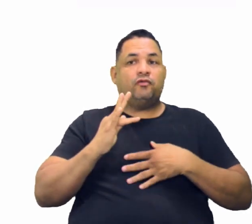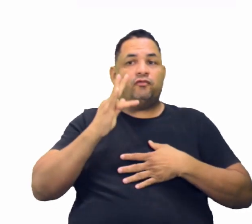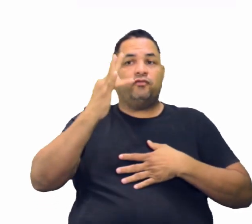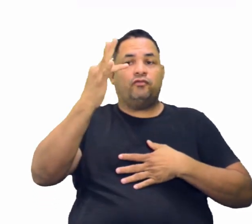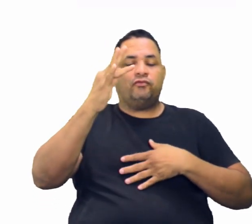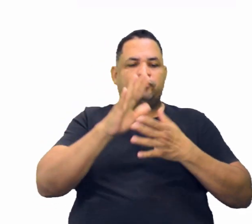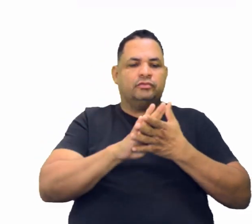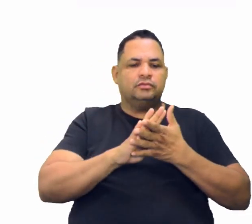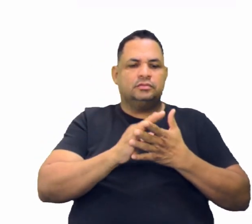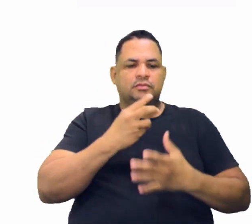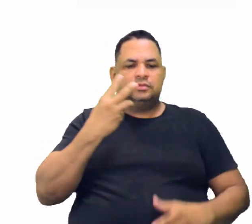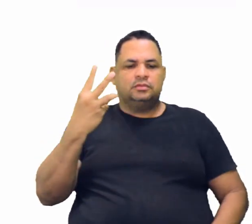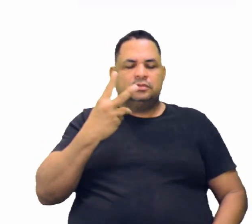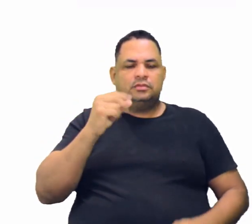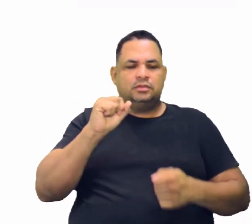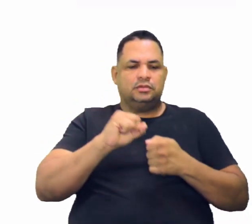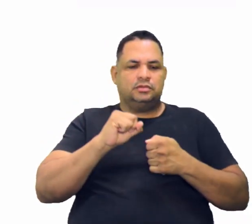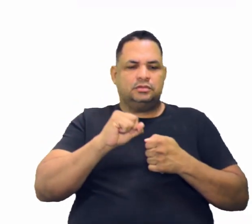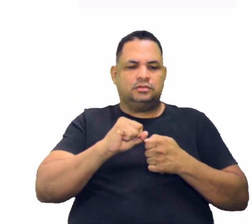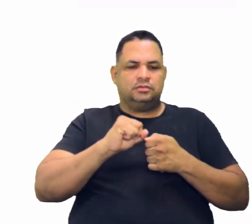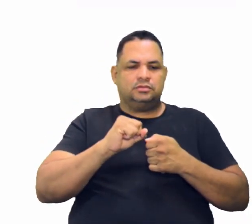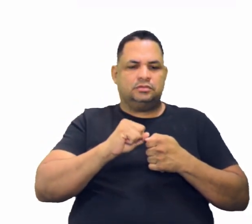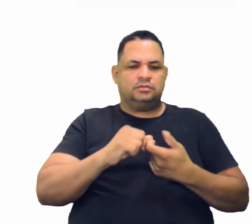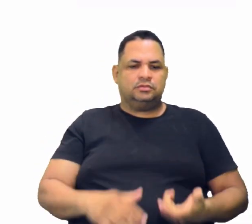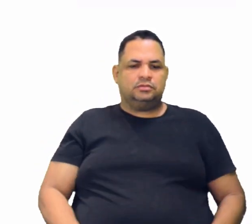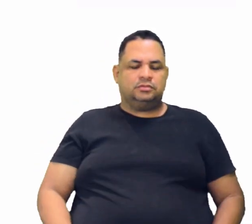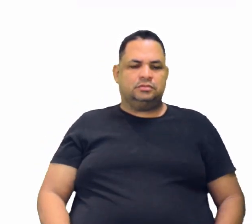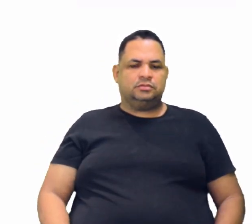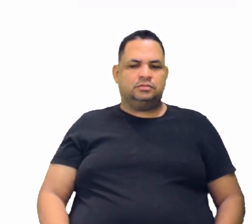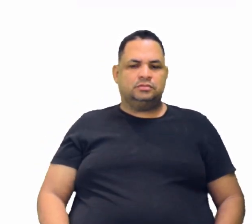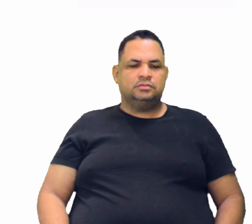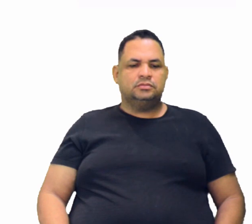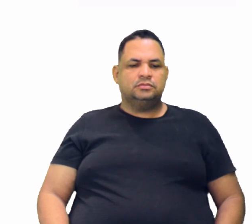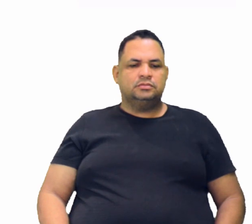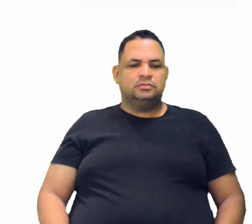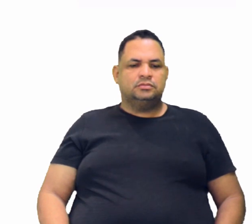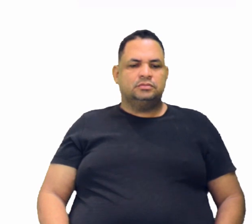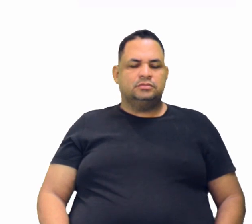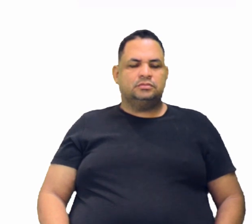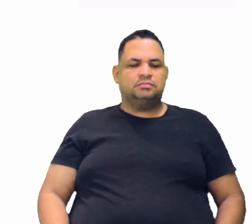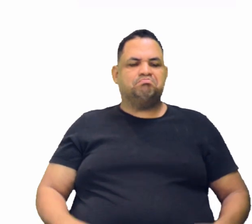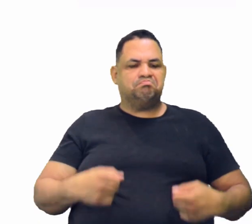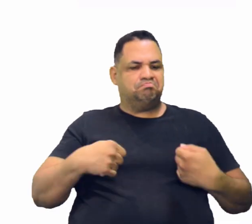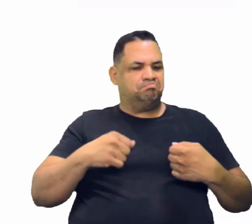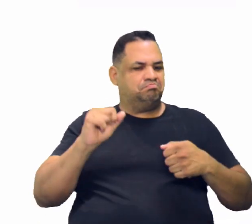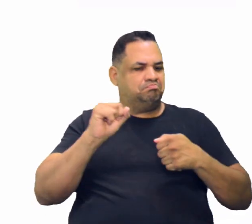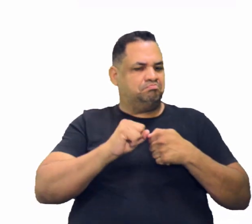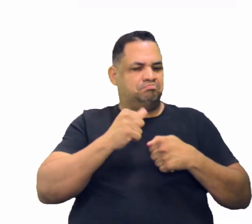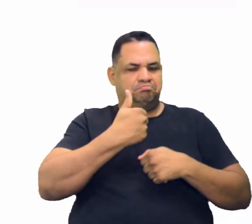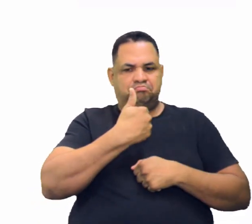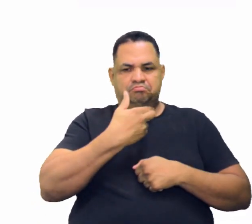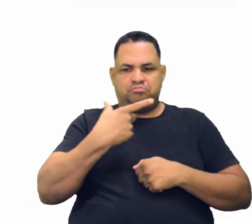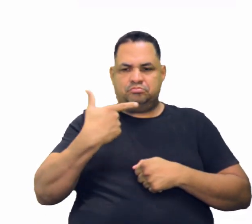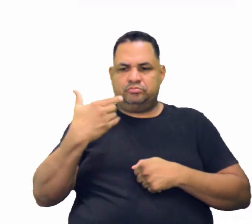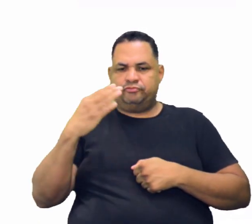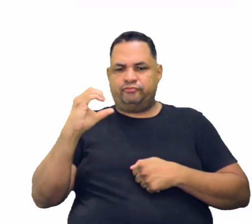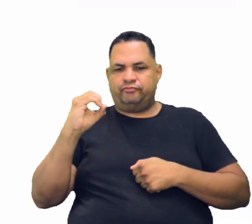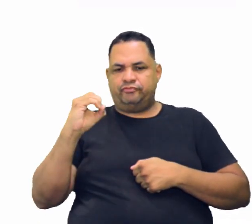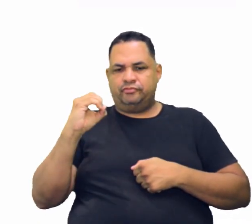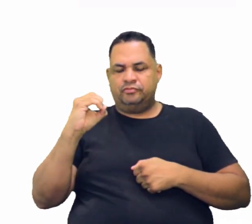continuará também na terceira pessoa do singular, não vai flexionar. Deve fazer 20 anos, então